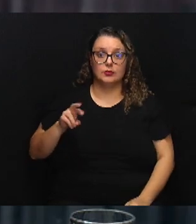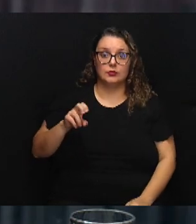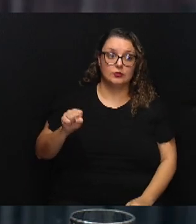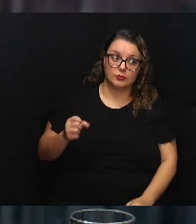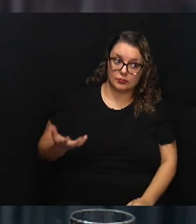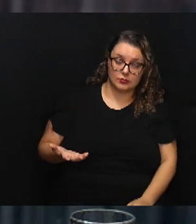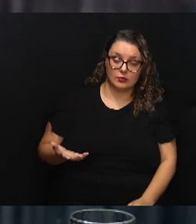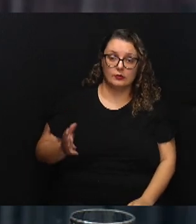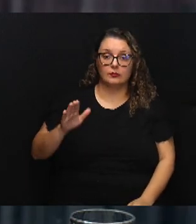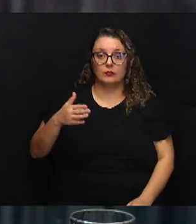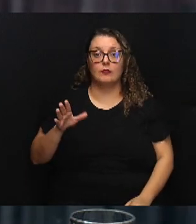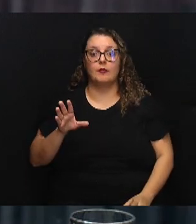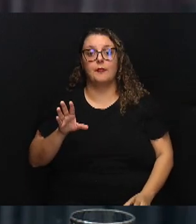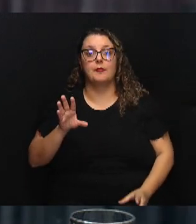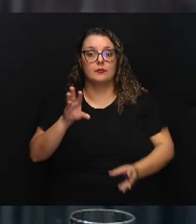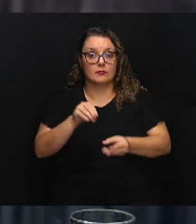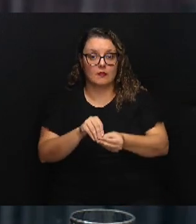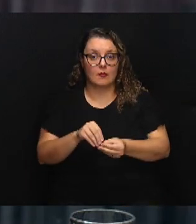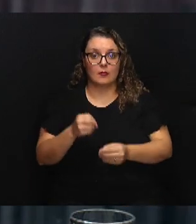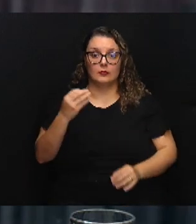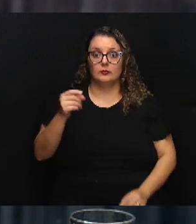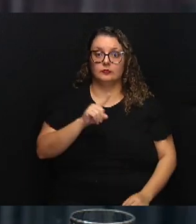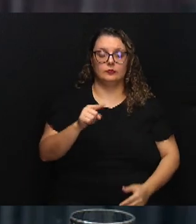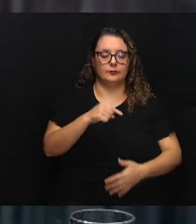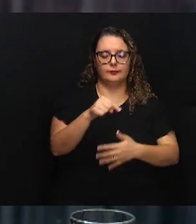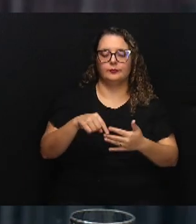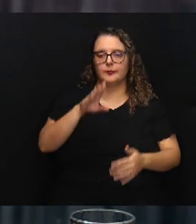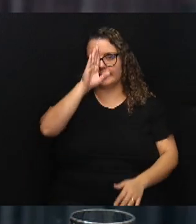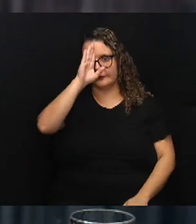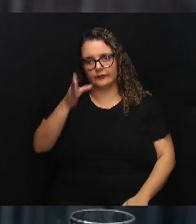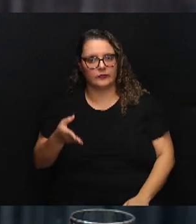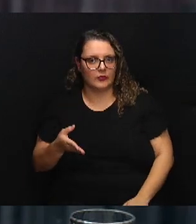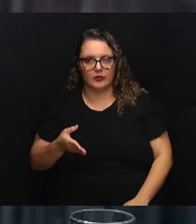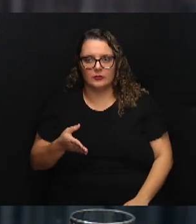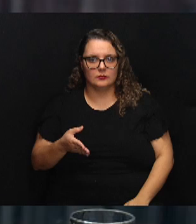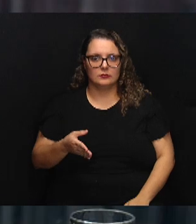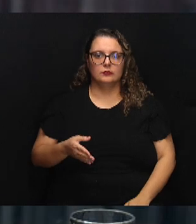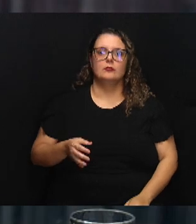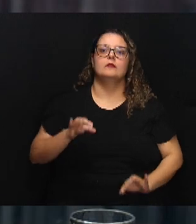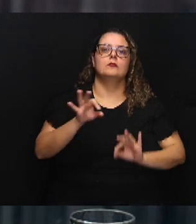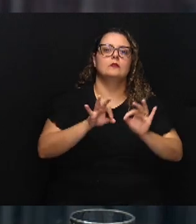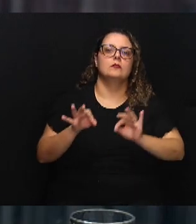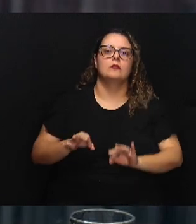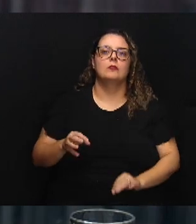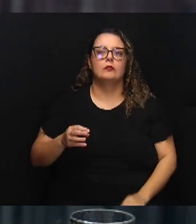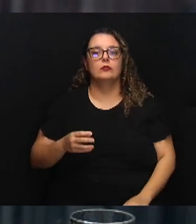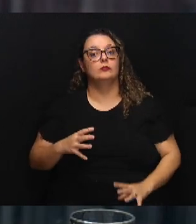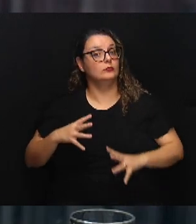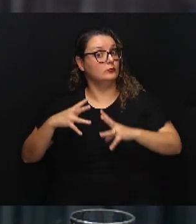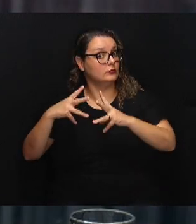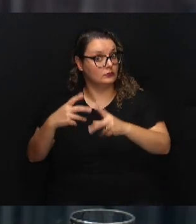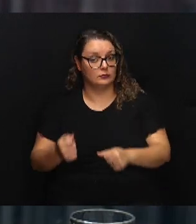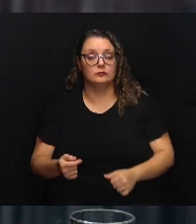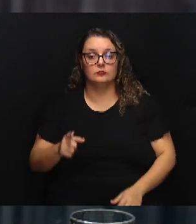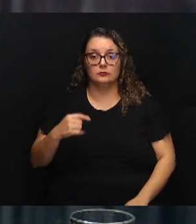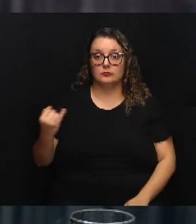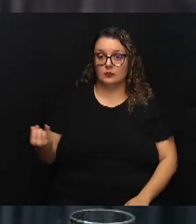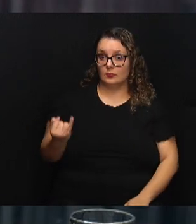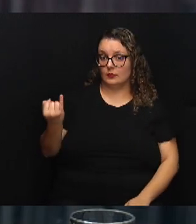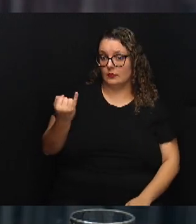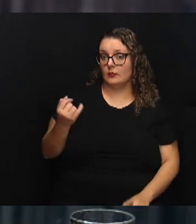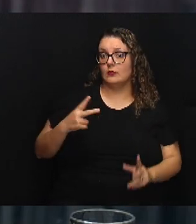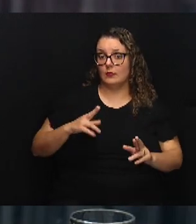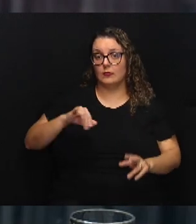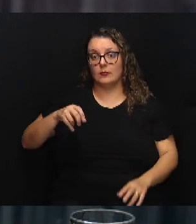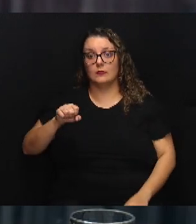quando a gente fecha uma viagem, a gente não planeja só os itens principais, os essenciais, a gente planeja como 360, né? É muito importante, como a Josi